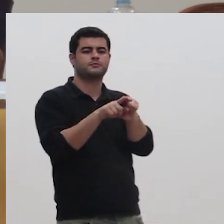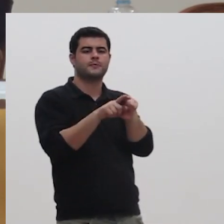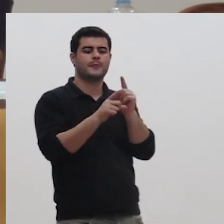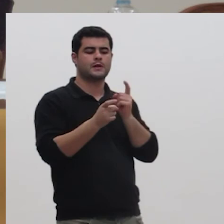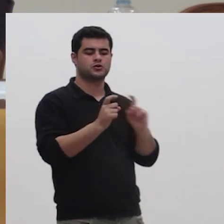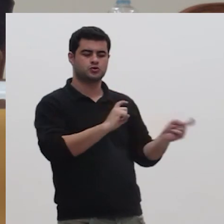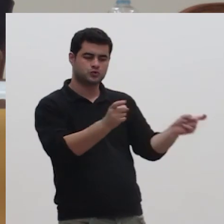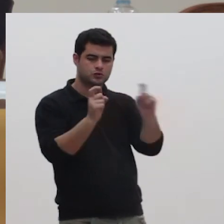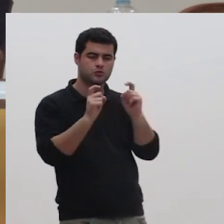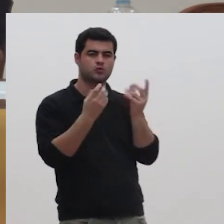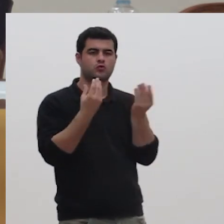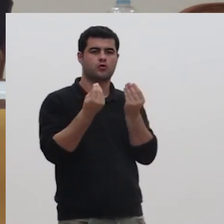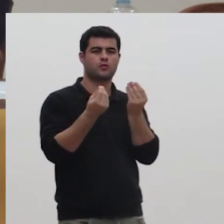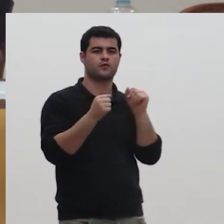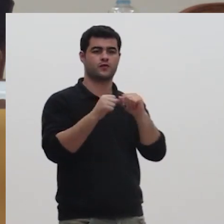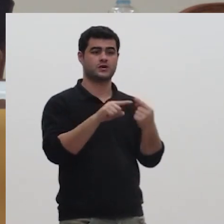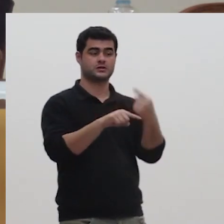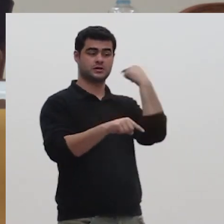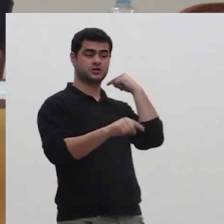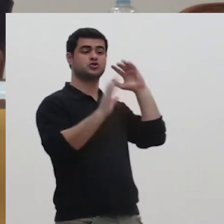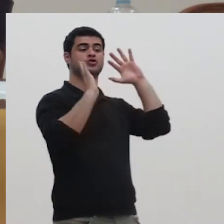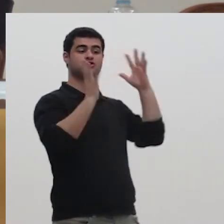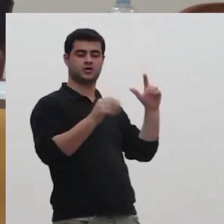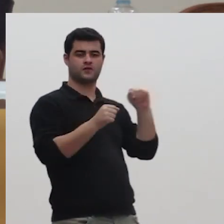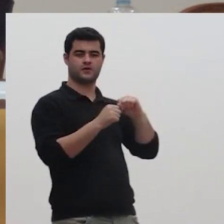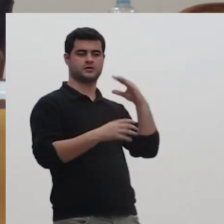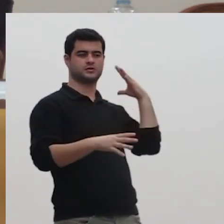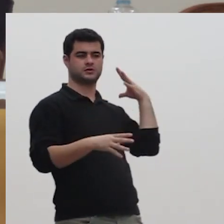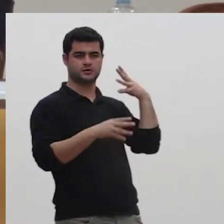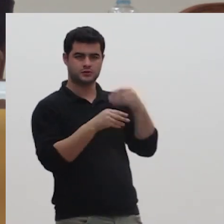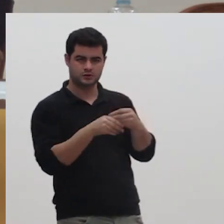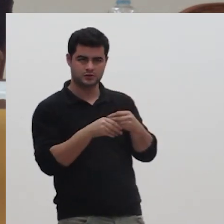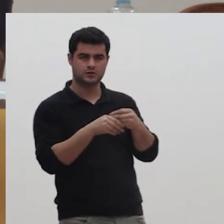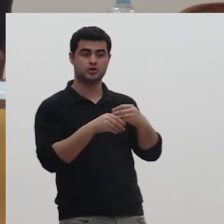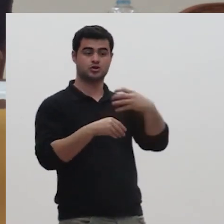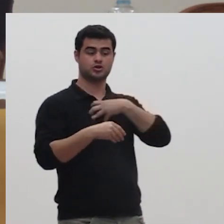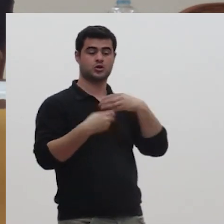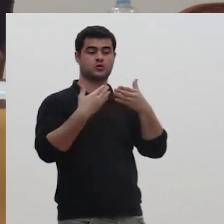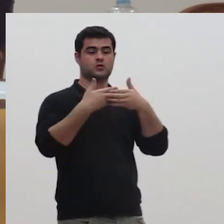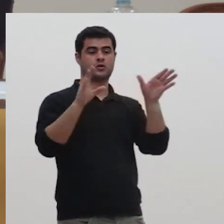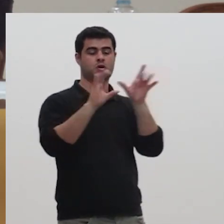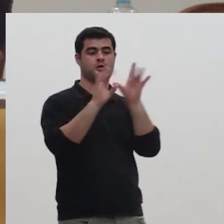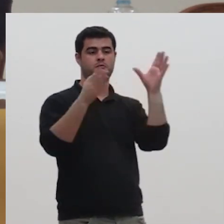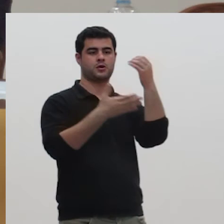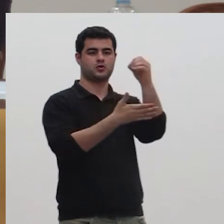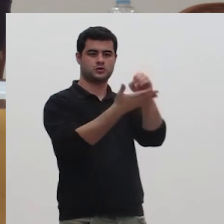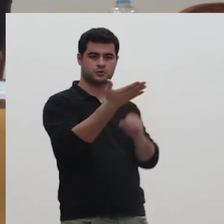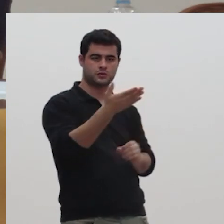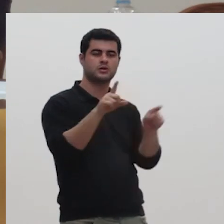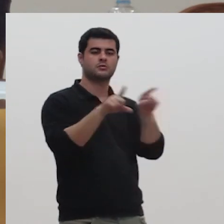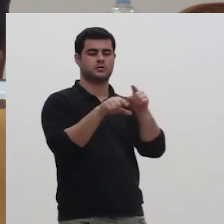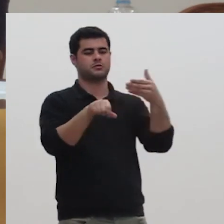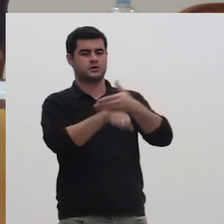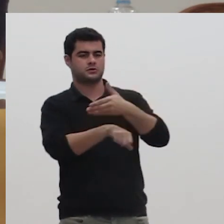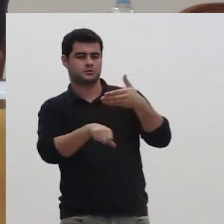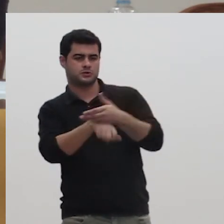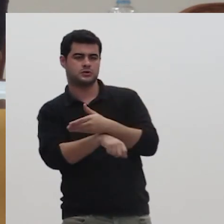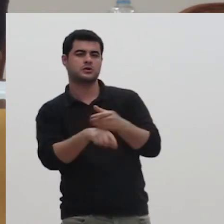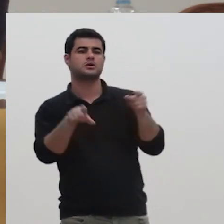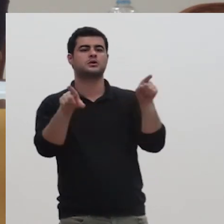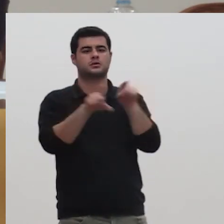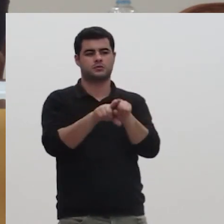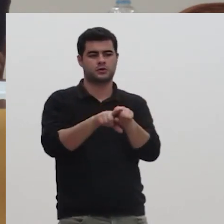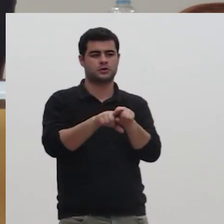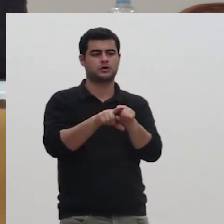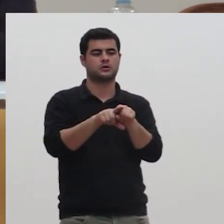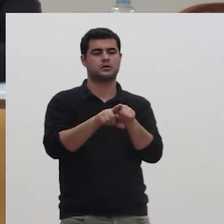discutindo, como já fazemos lá no setor da educação, o orçamento de forma aberta e participativa e